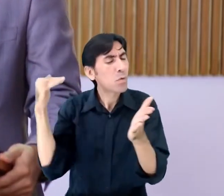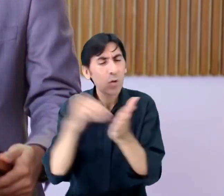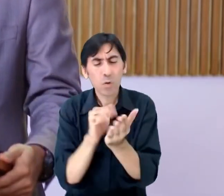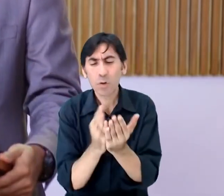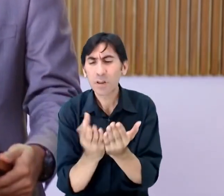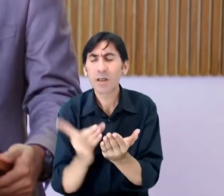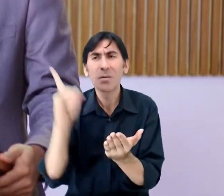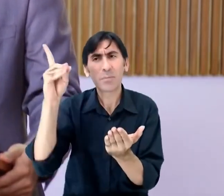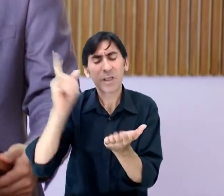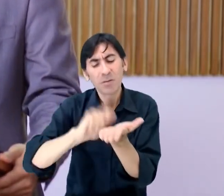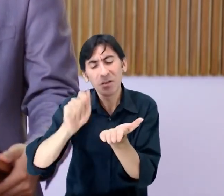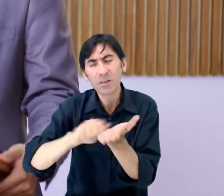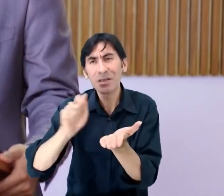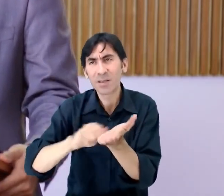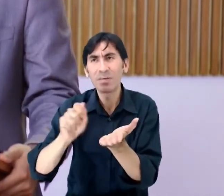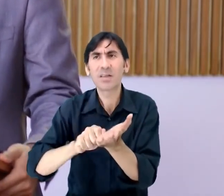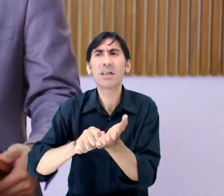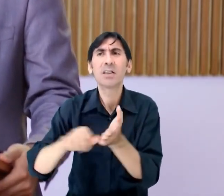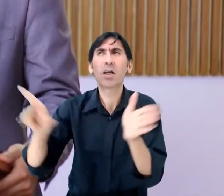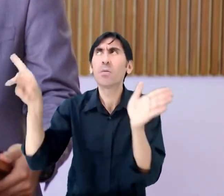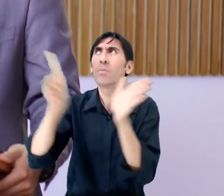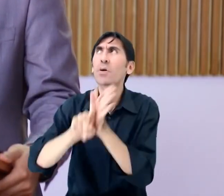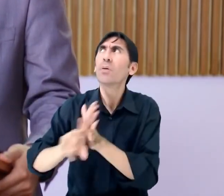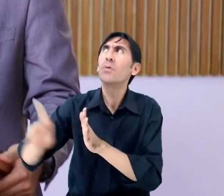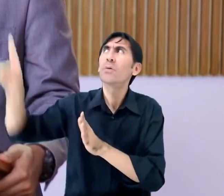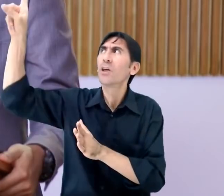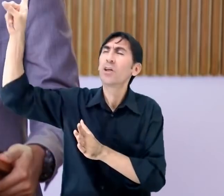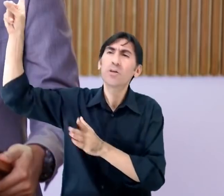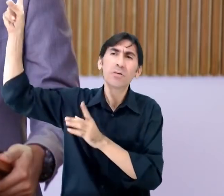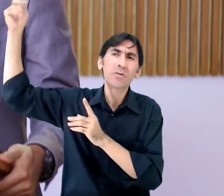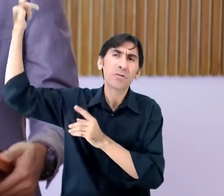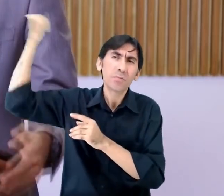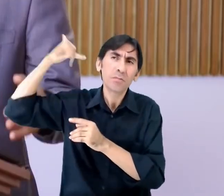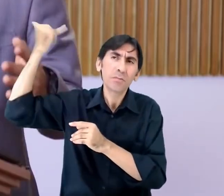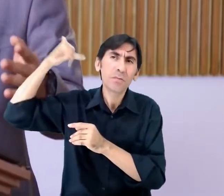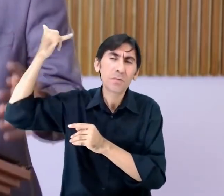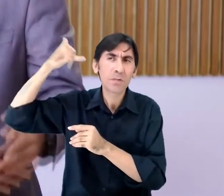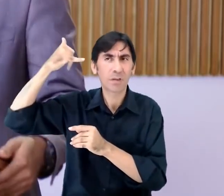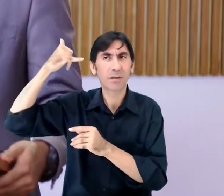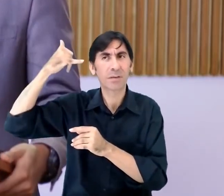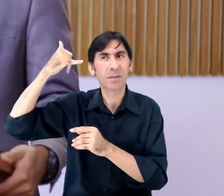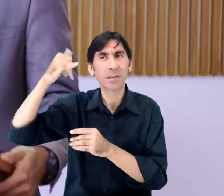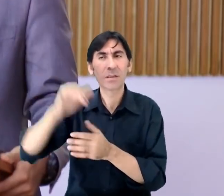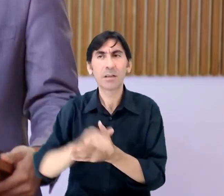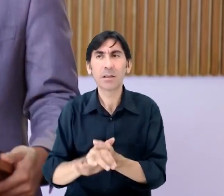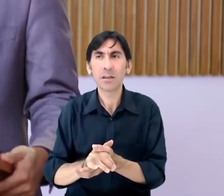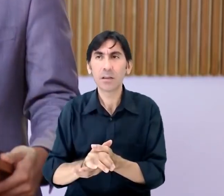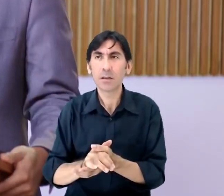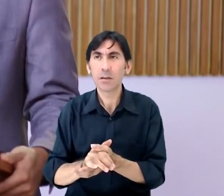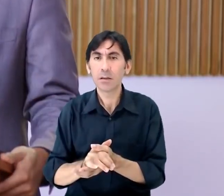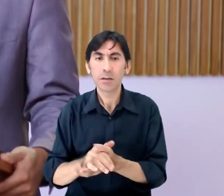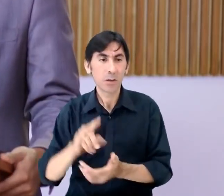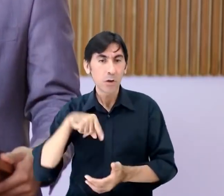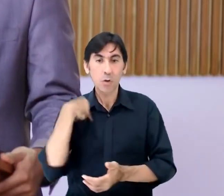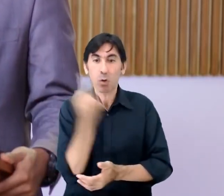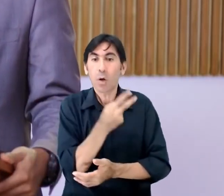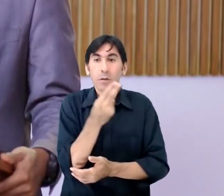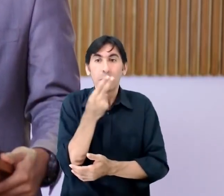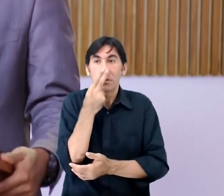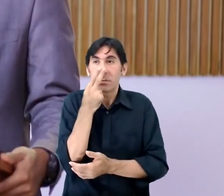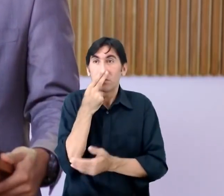Eu quero dizer para você que a Bíblia é muito importante para nós. O que seria de nós como cristãos sem a